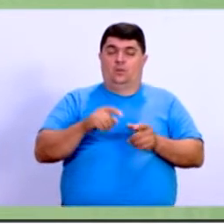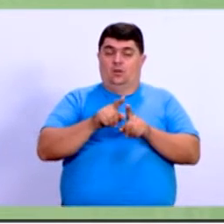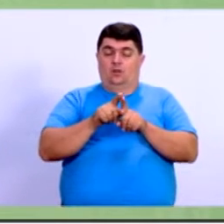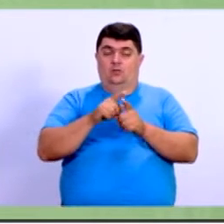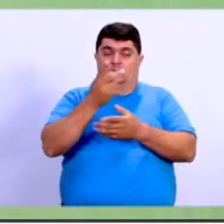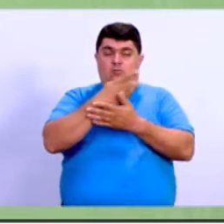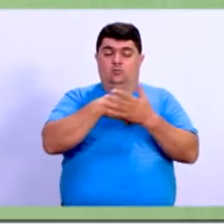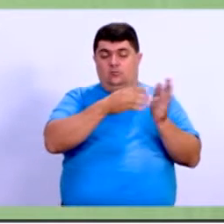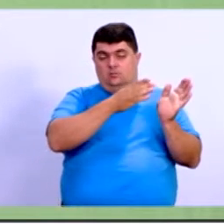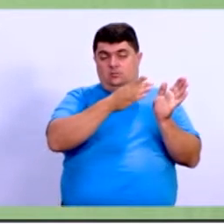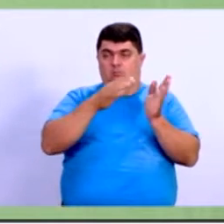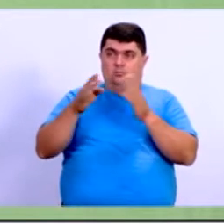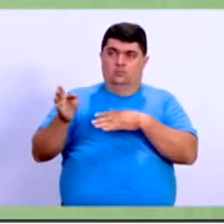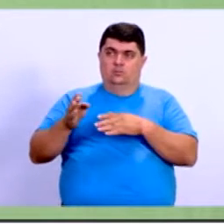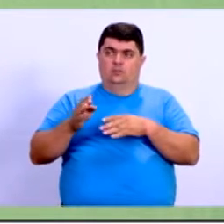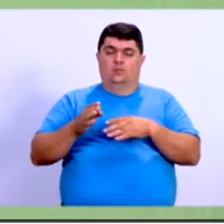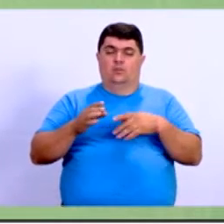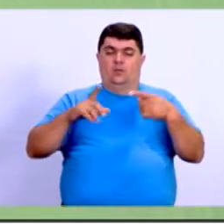sequência, observem aqui,